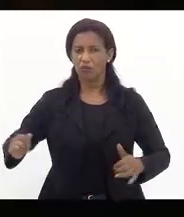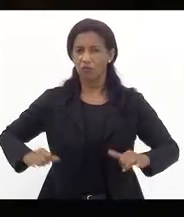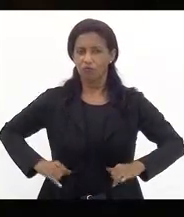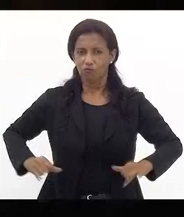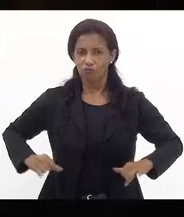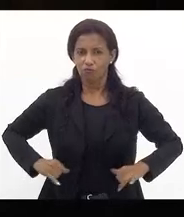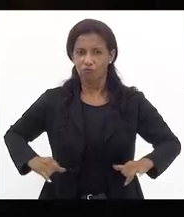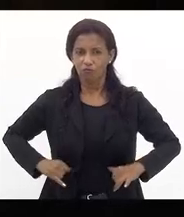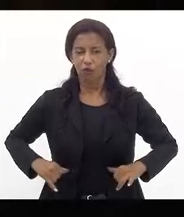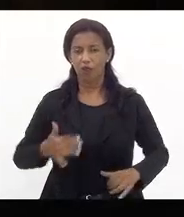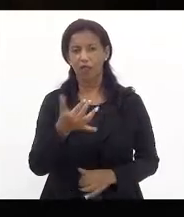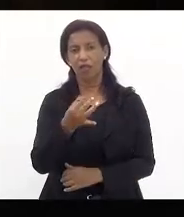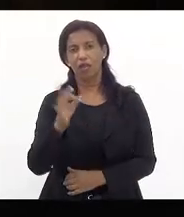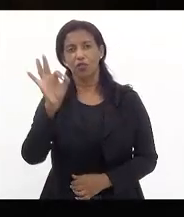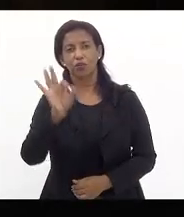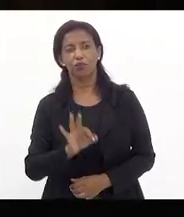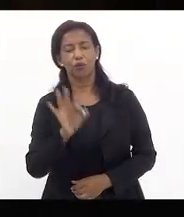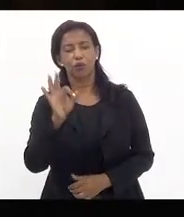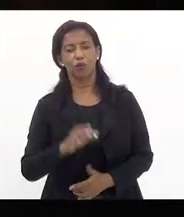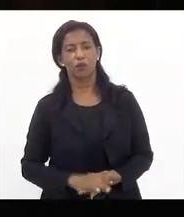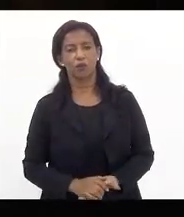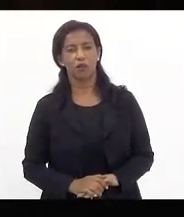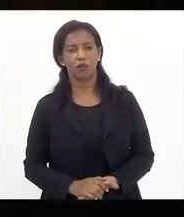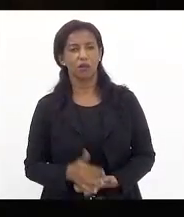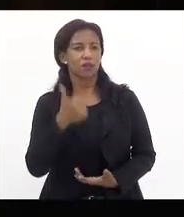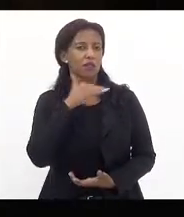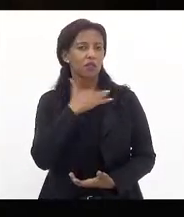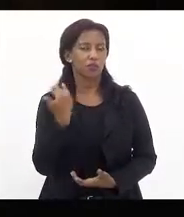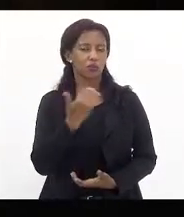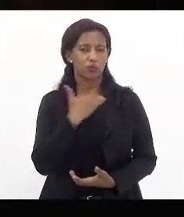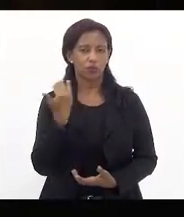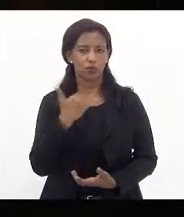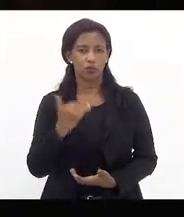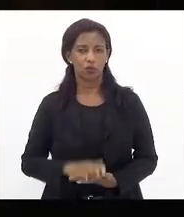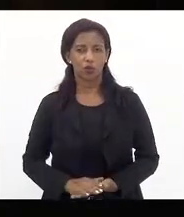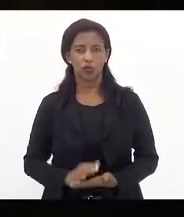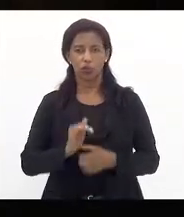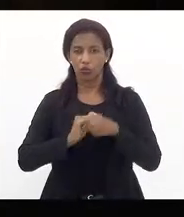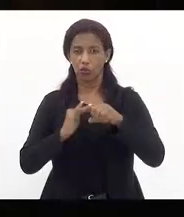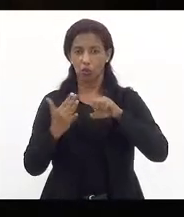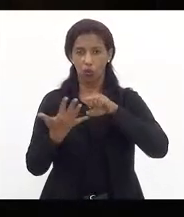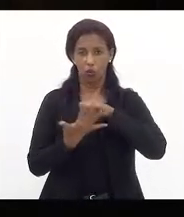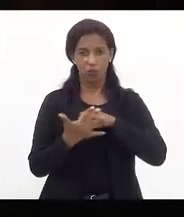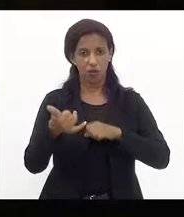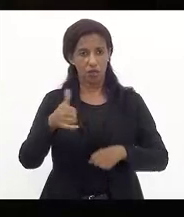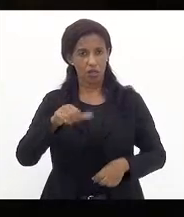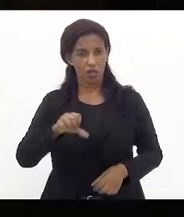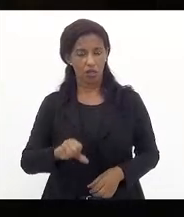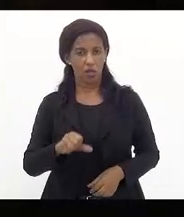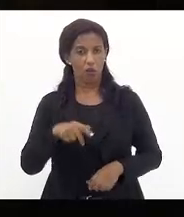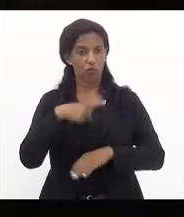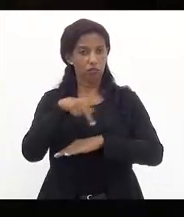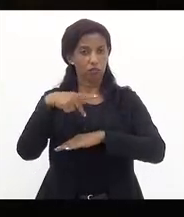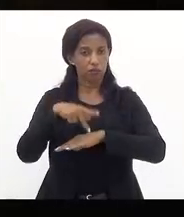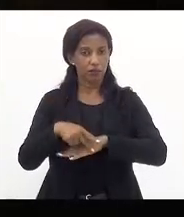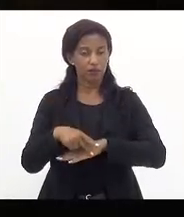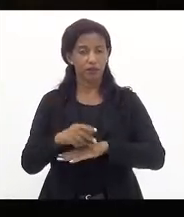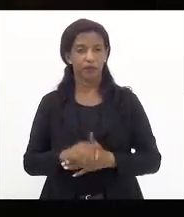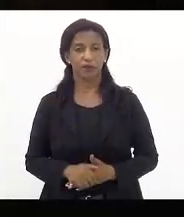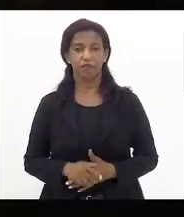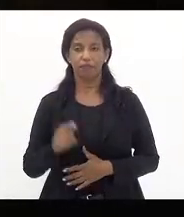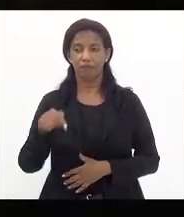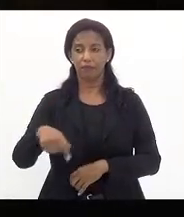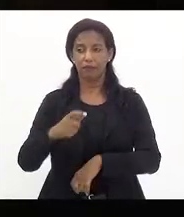presidenta. Cerca de 10% das mortes de Covid-19 do país. E,